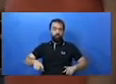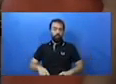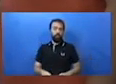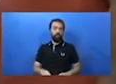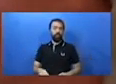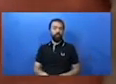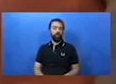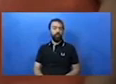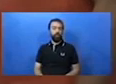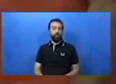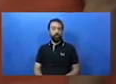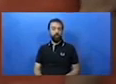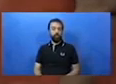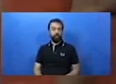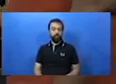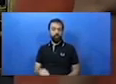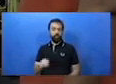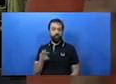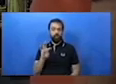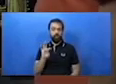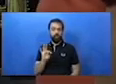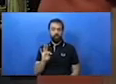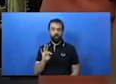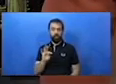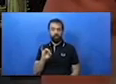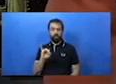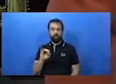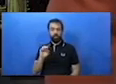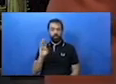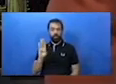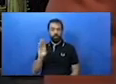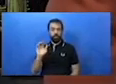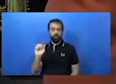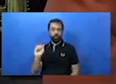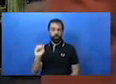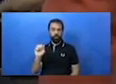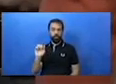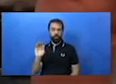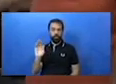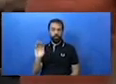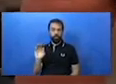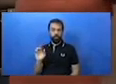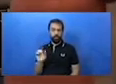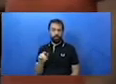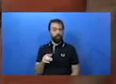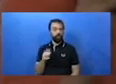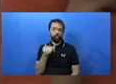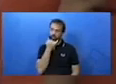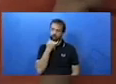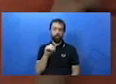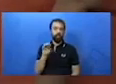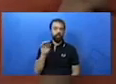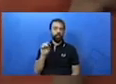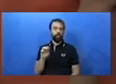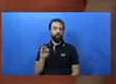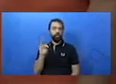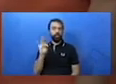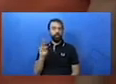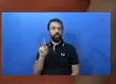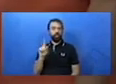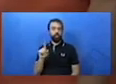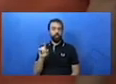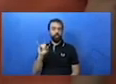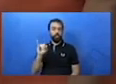que é o timbal? Ele é o quê? Faminto. Aliás, o timbu, né? Ele é